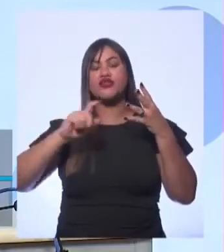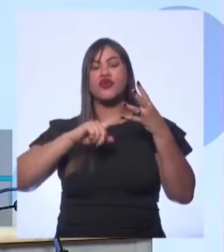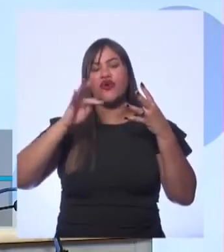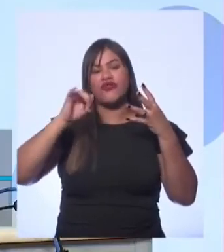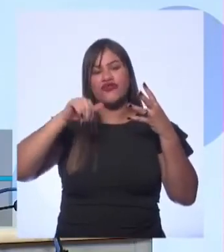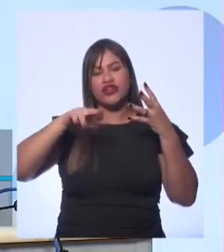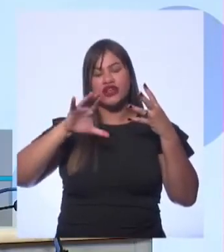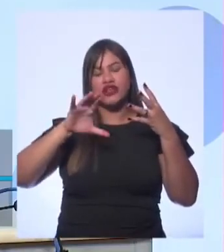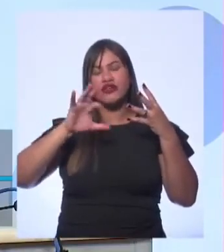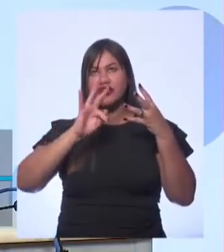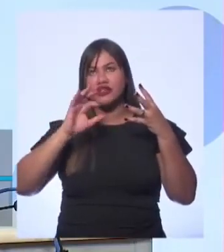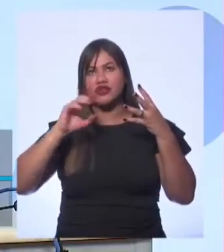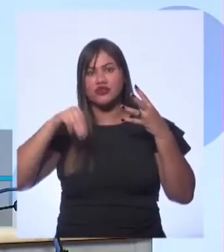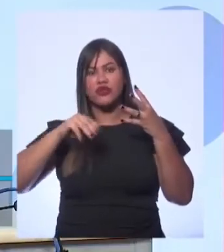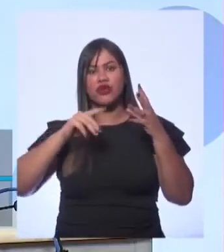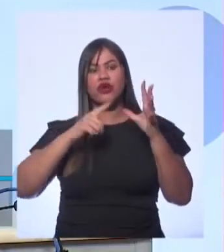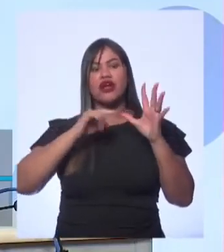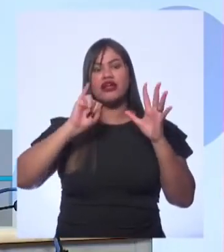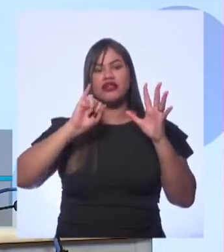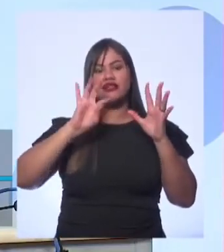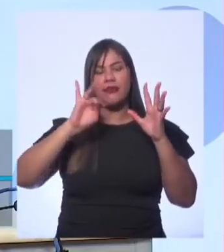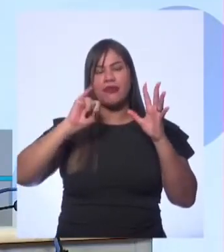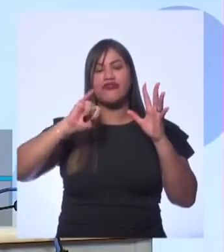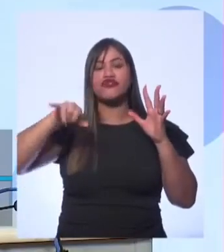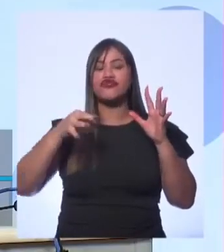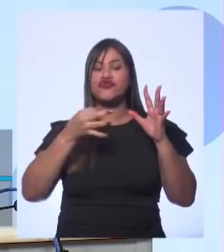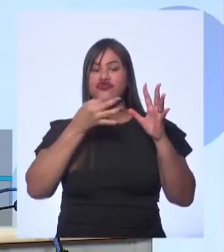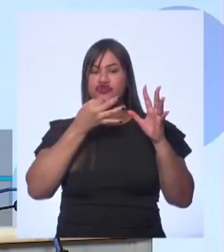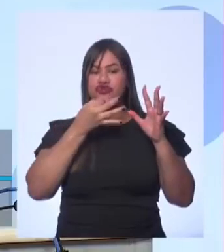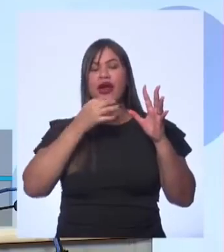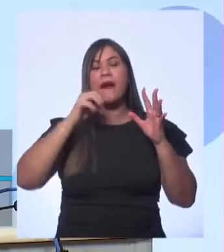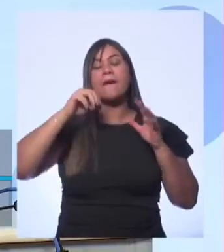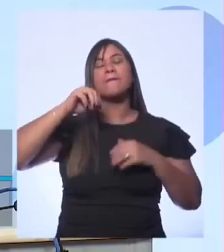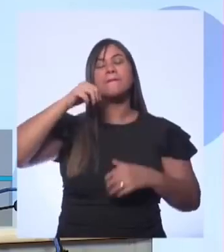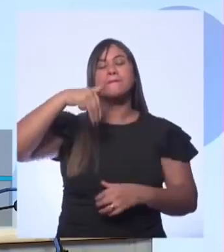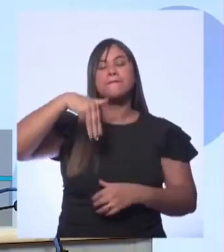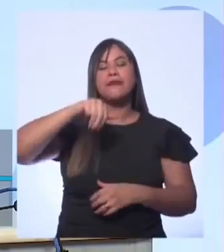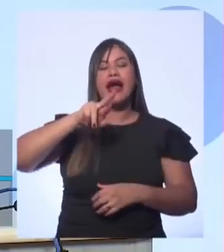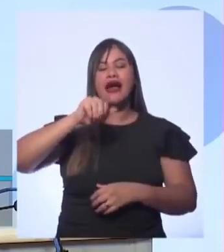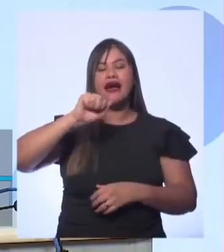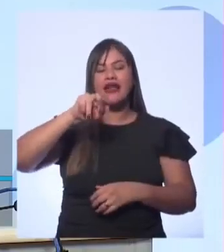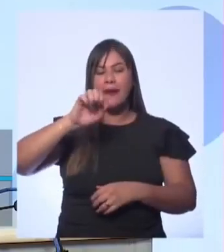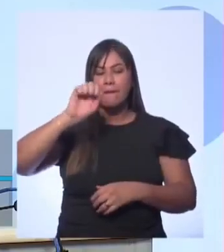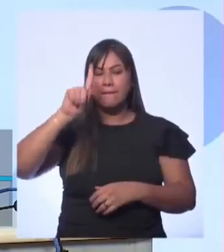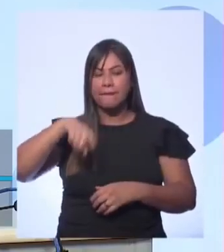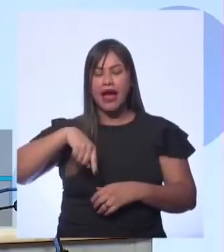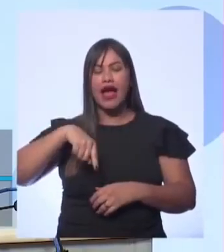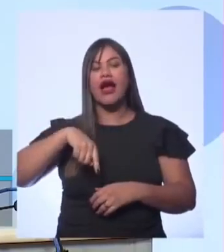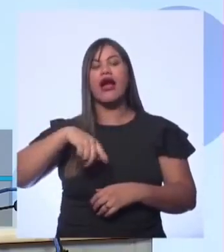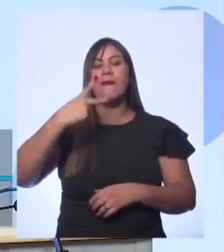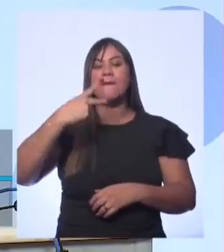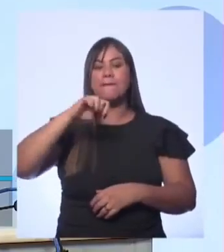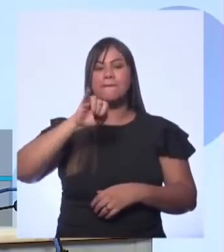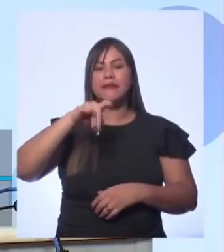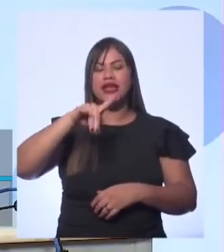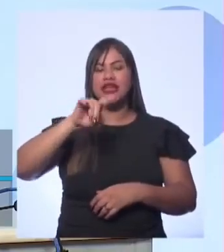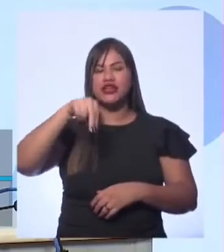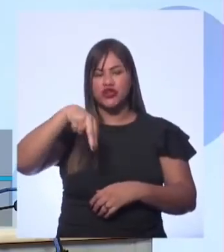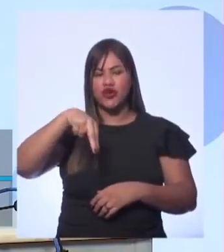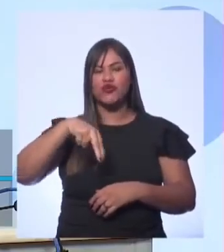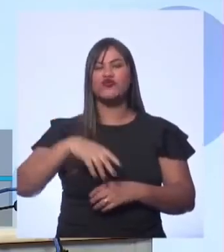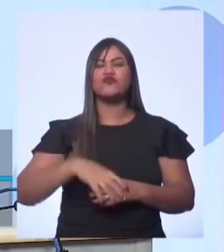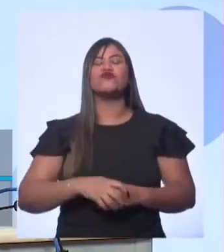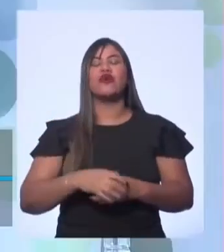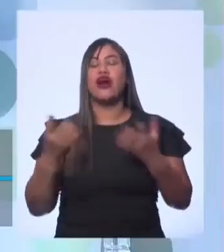Campinas Oeste, Itapevi, Jundiaí, Marabá Paulista, Assis e para Peidon e Dílio Limeira.